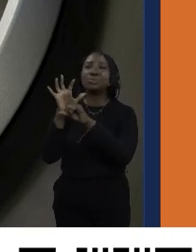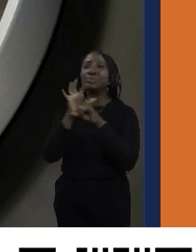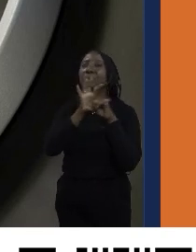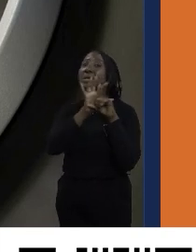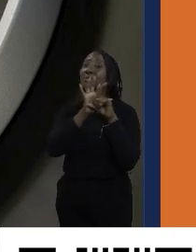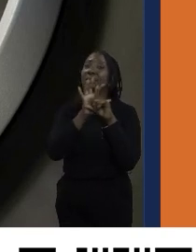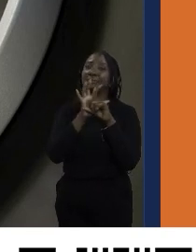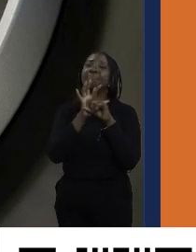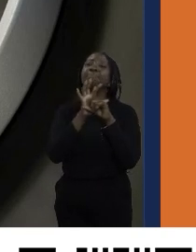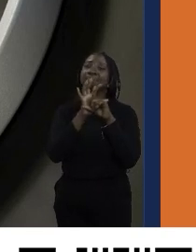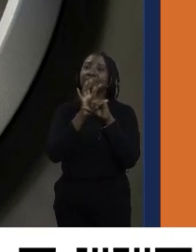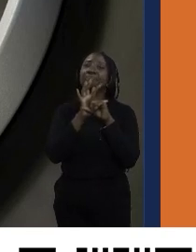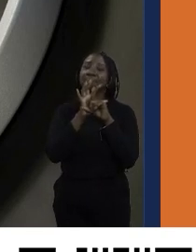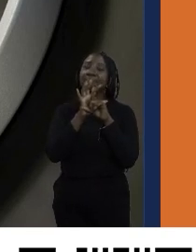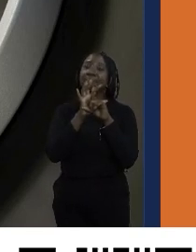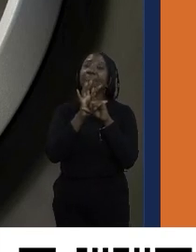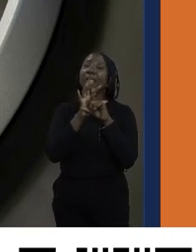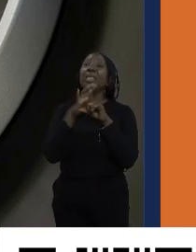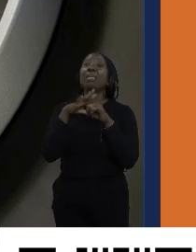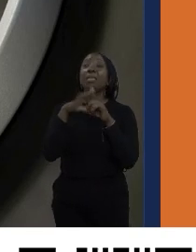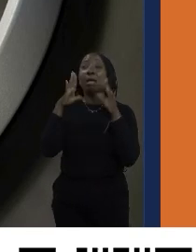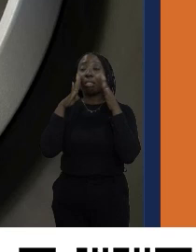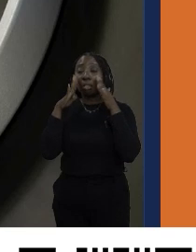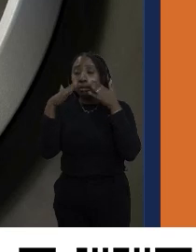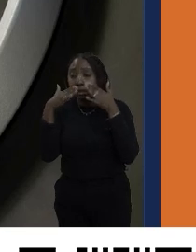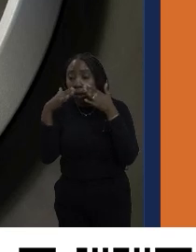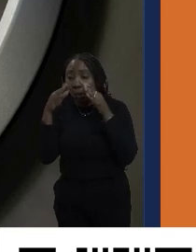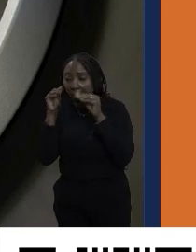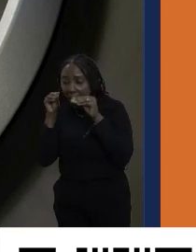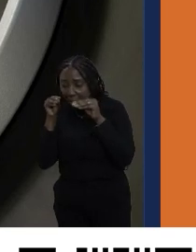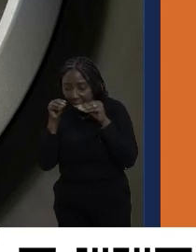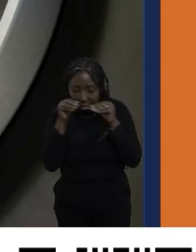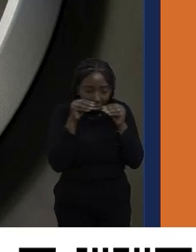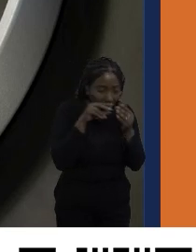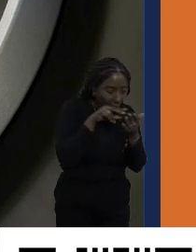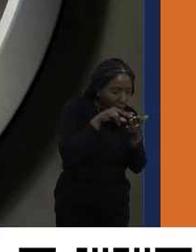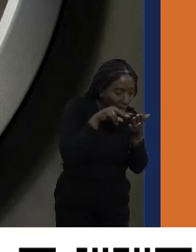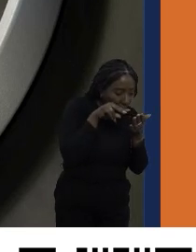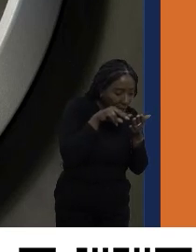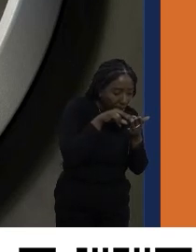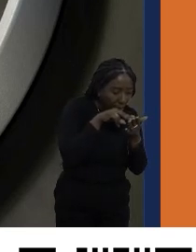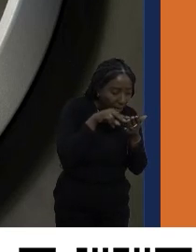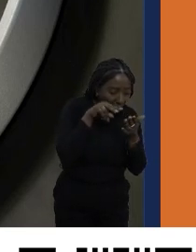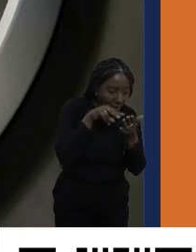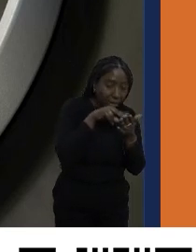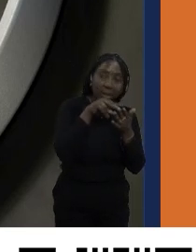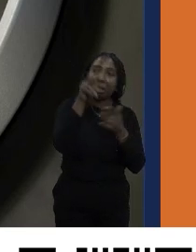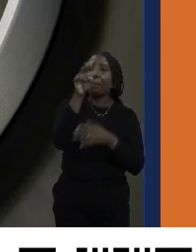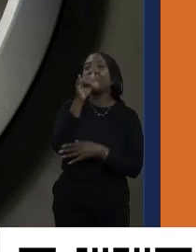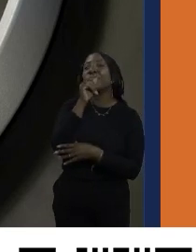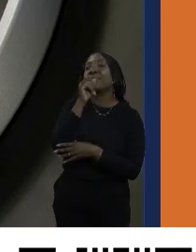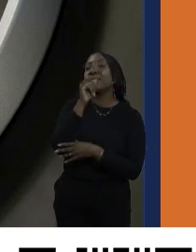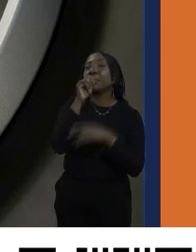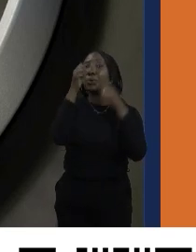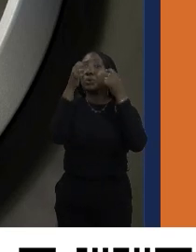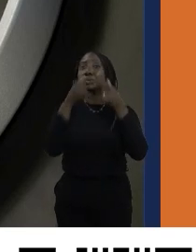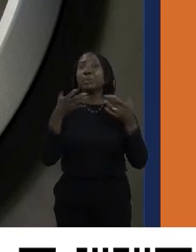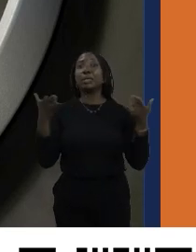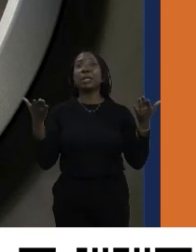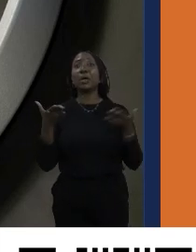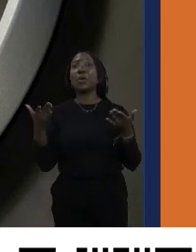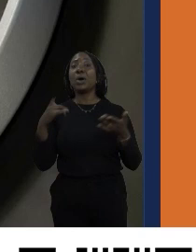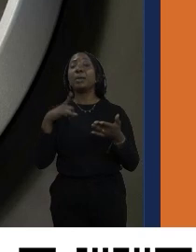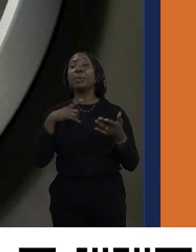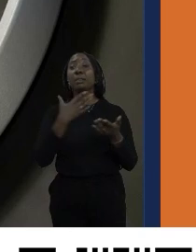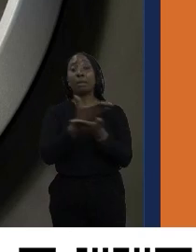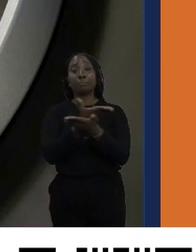daqui, que tira a nossa atenção o tempo inteiro e deixa da gente prestar atenção, por exemplo, no que eu estou falando aqui, porque tem um